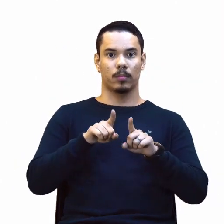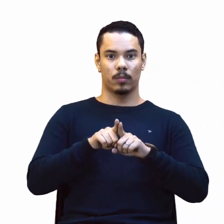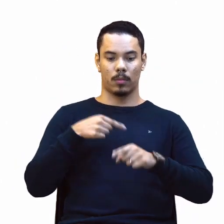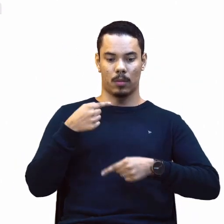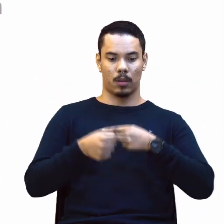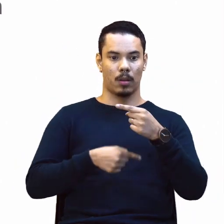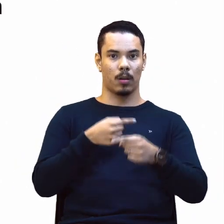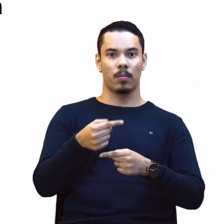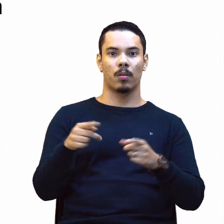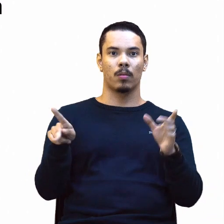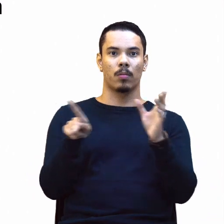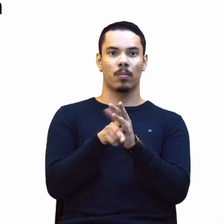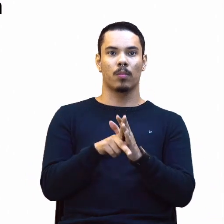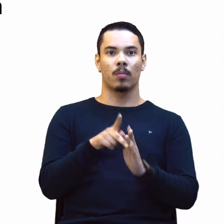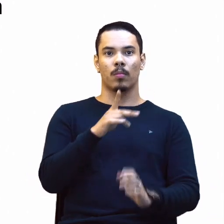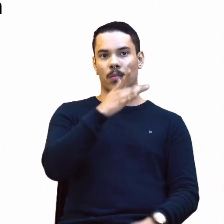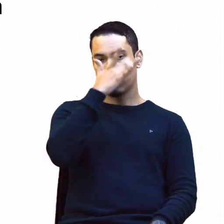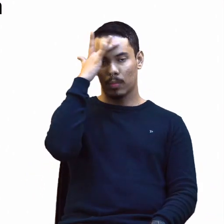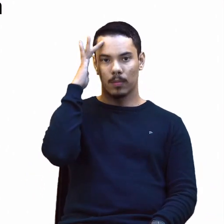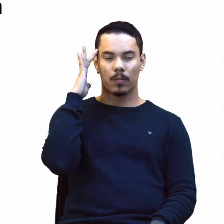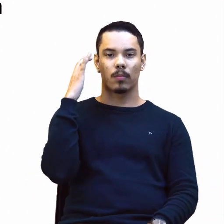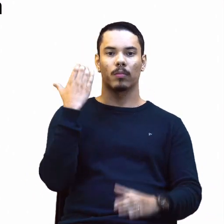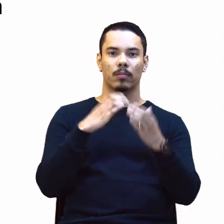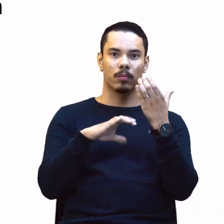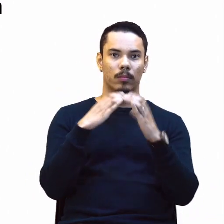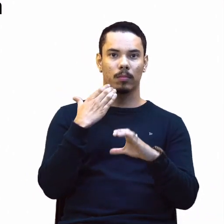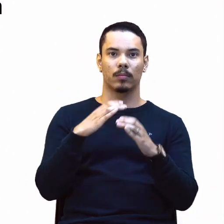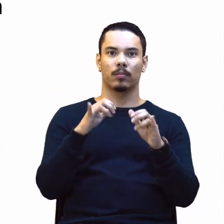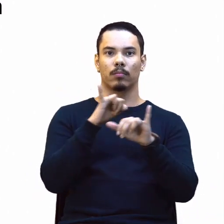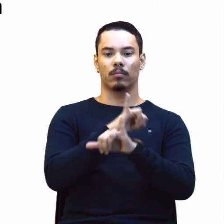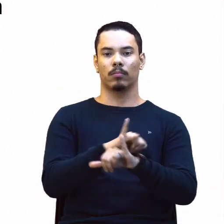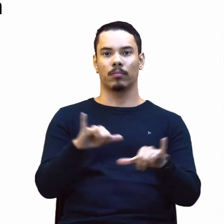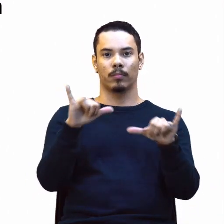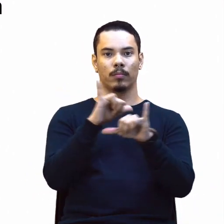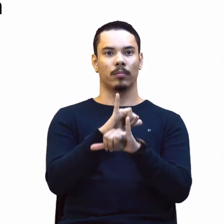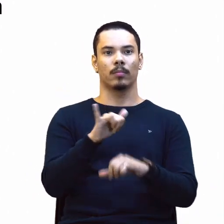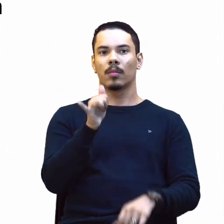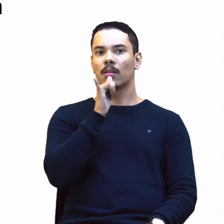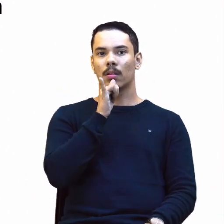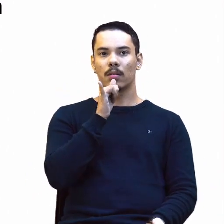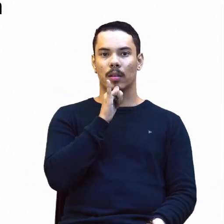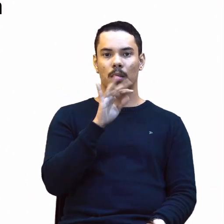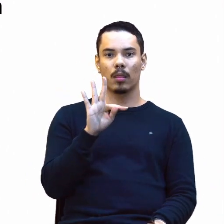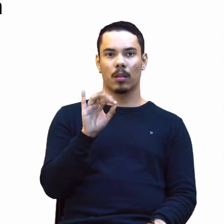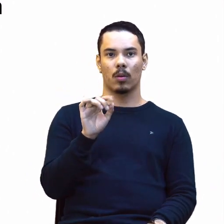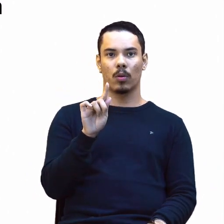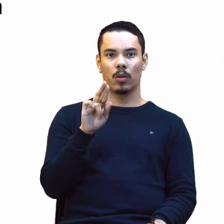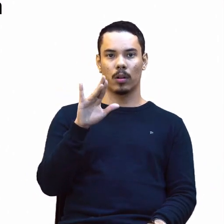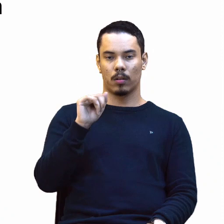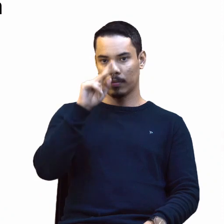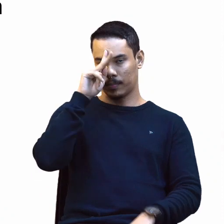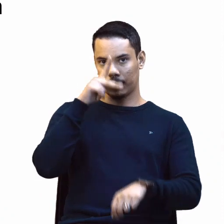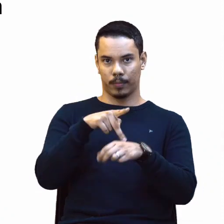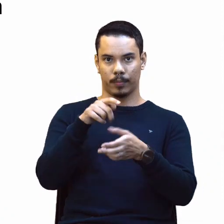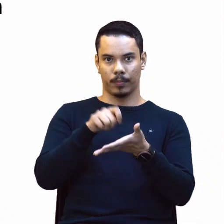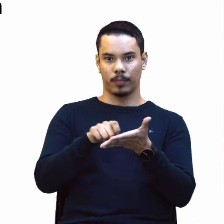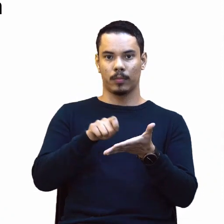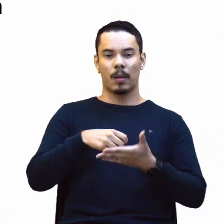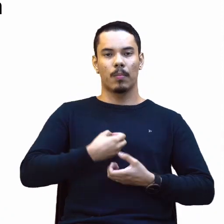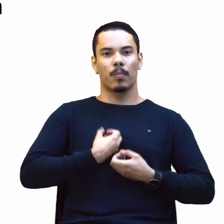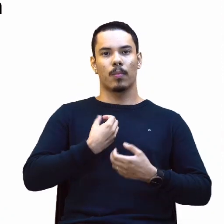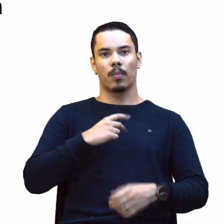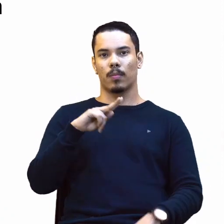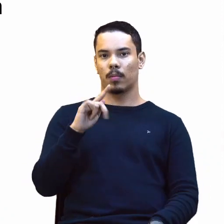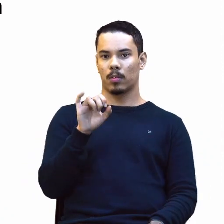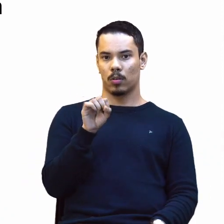oralmente pelos cantores e ambulantes. Por exemplo, na obra Teogonia, do poeta Hesíodo, relata a